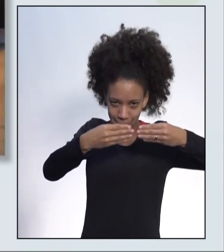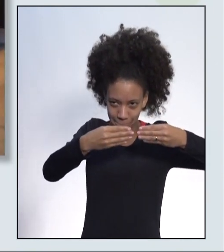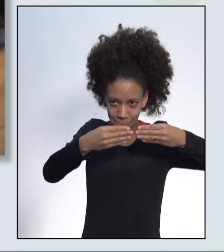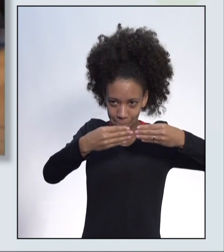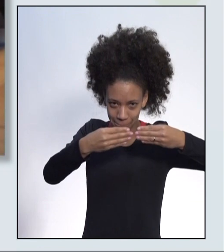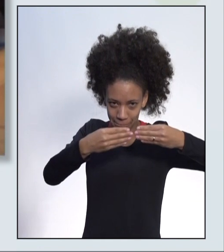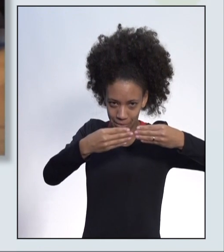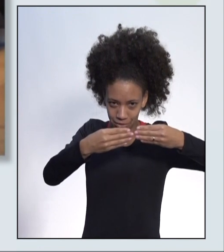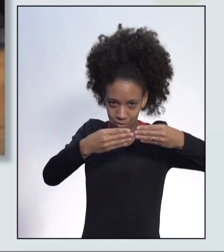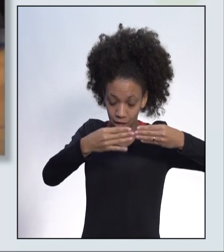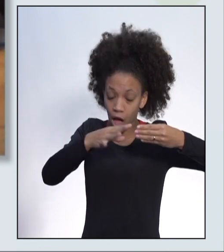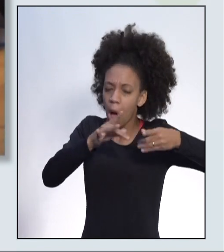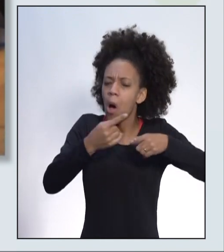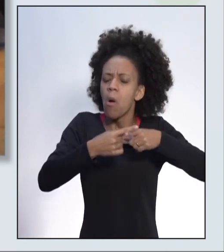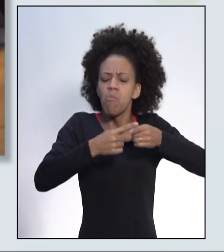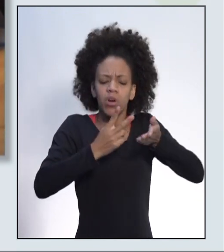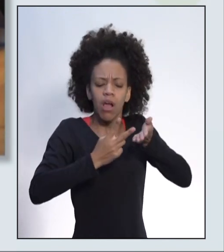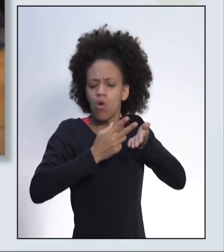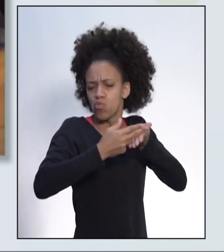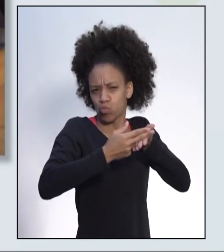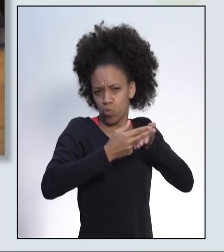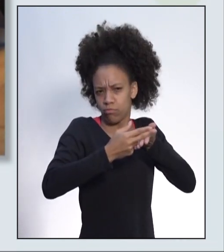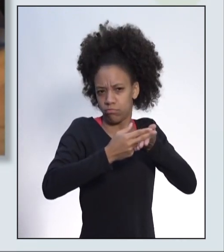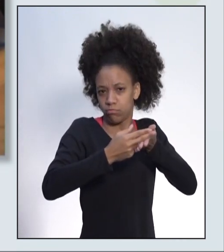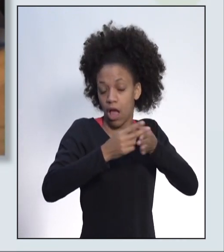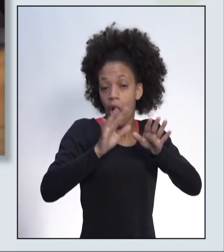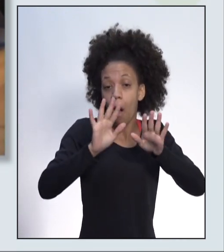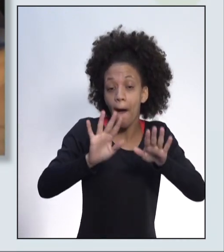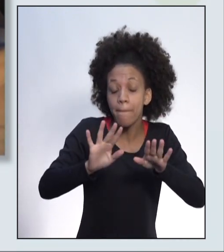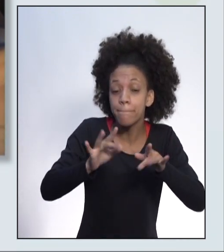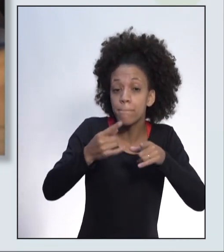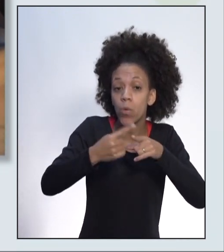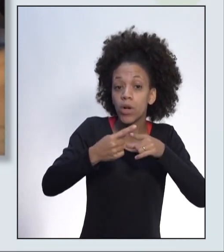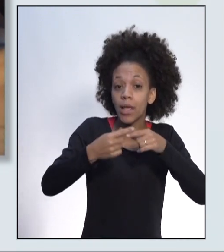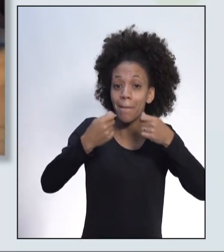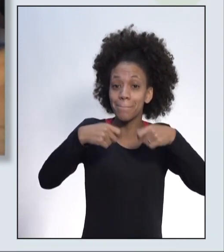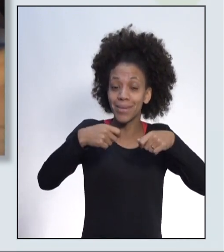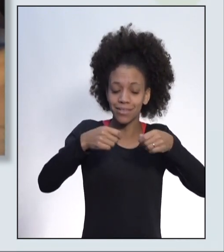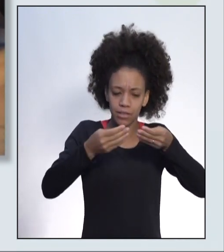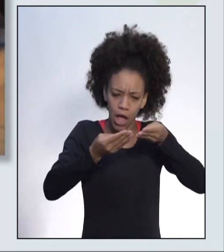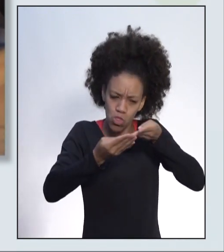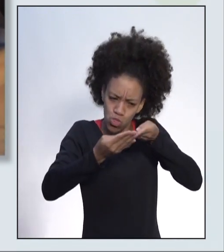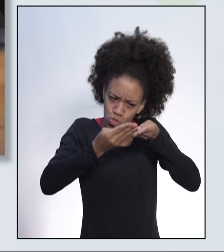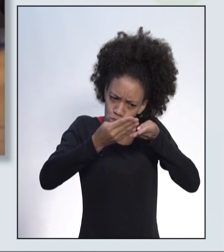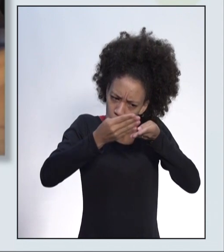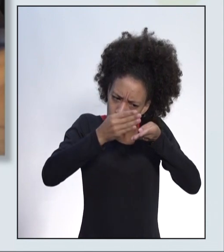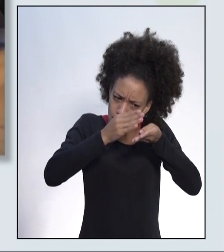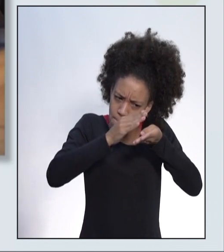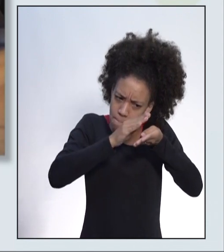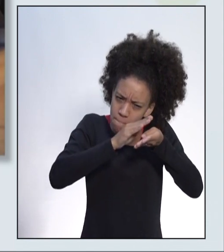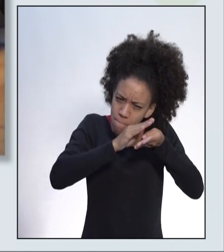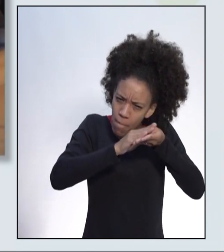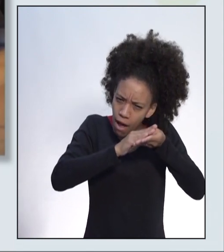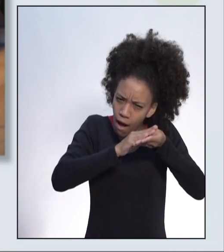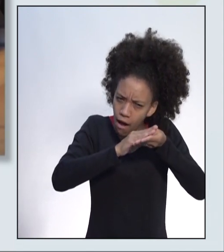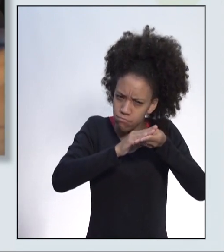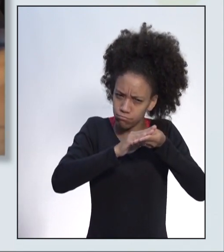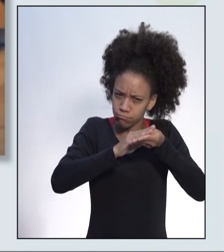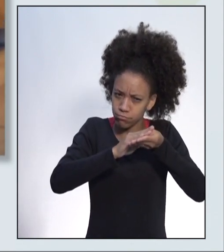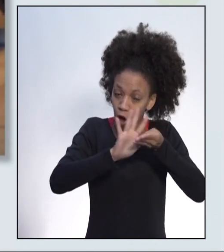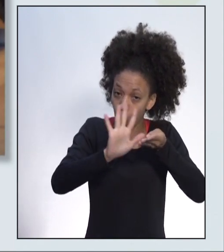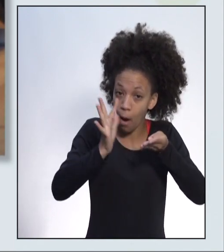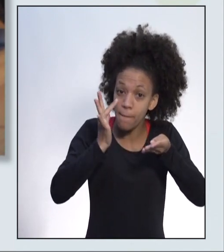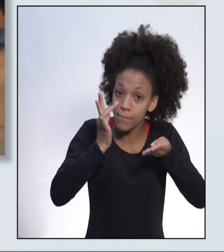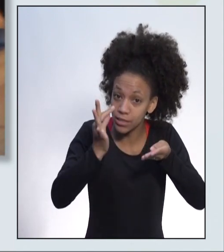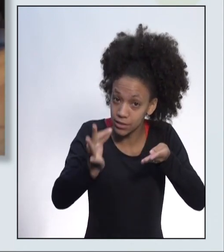certo. Por que eu fiz esse corte? Porque eu vou precisar dobrar esse meu papel. E, ó, tá vendo